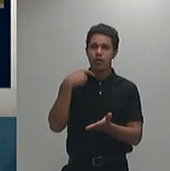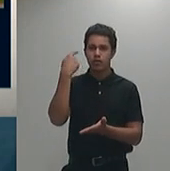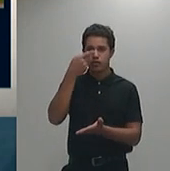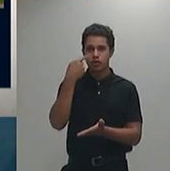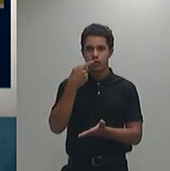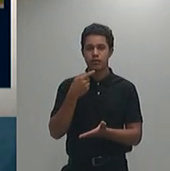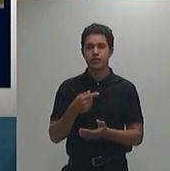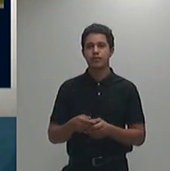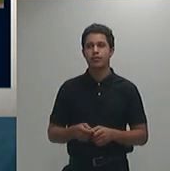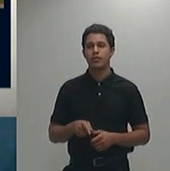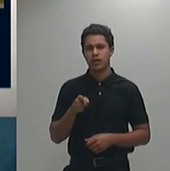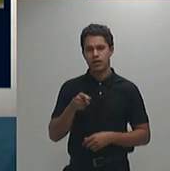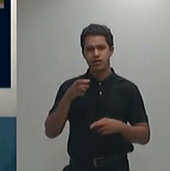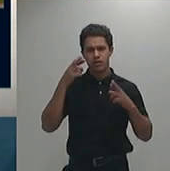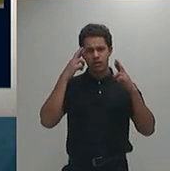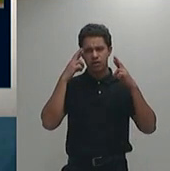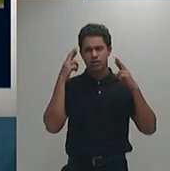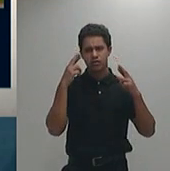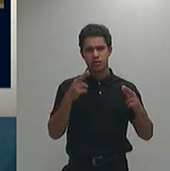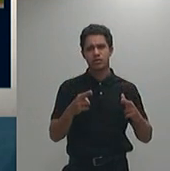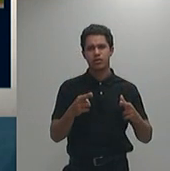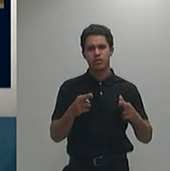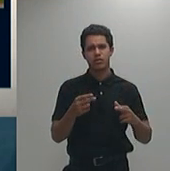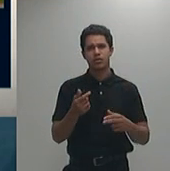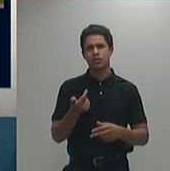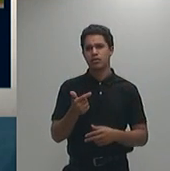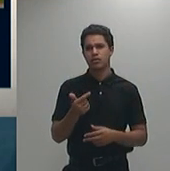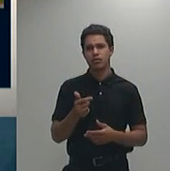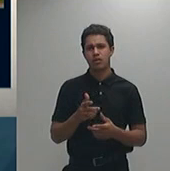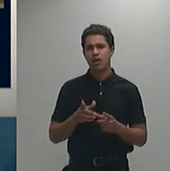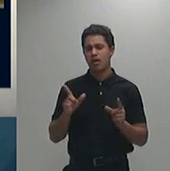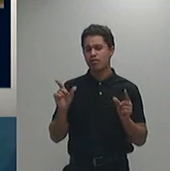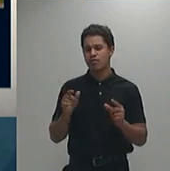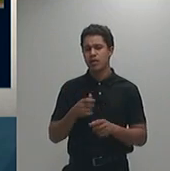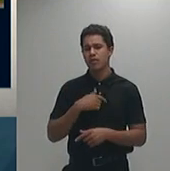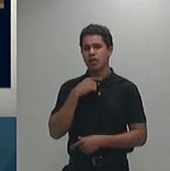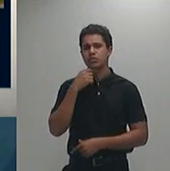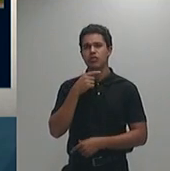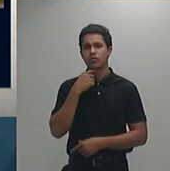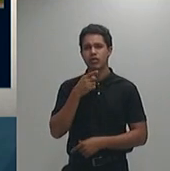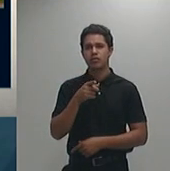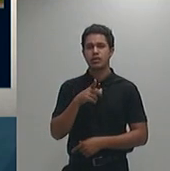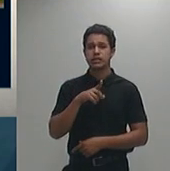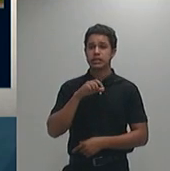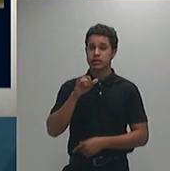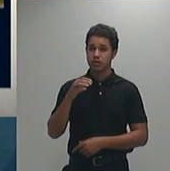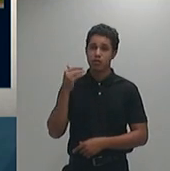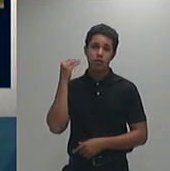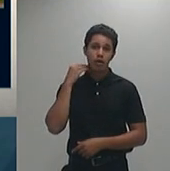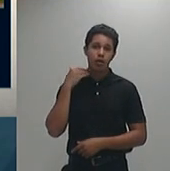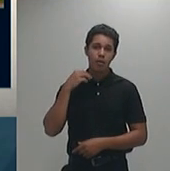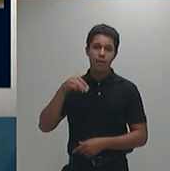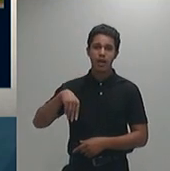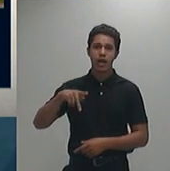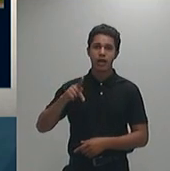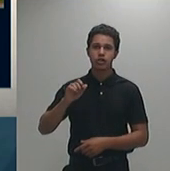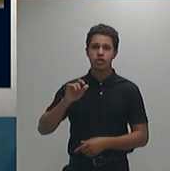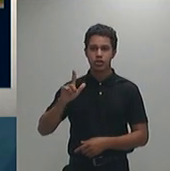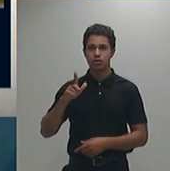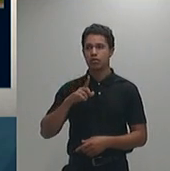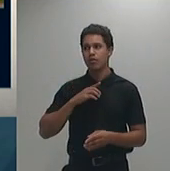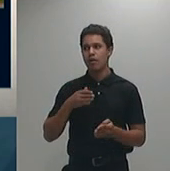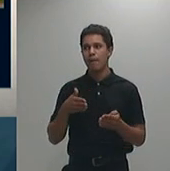forma respeitosamente não há a mínima dúvida de que o Banco Mercantil é parte